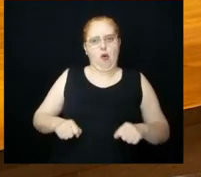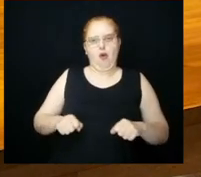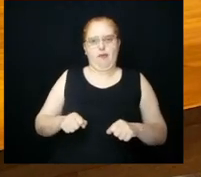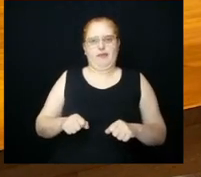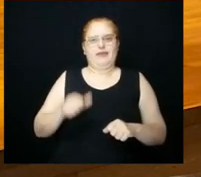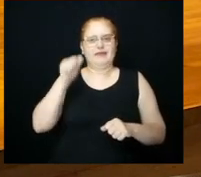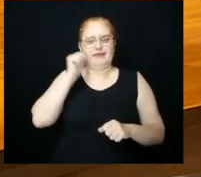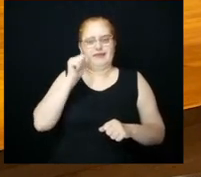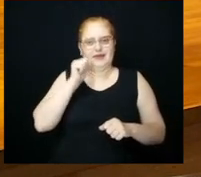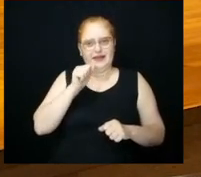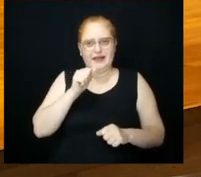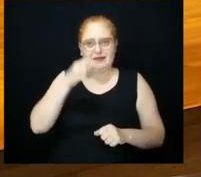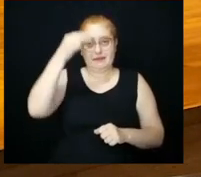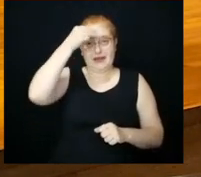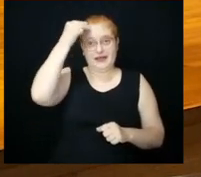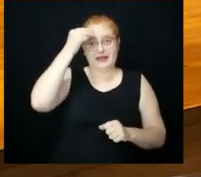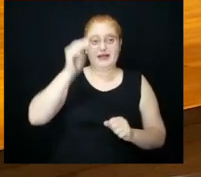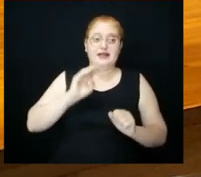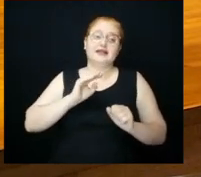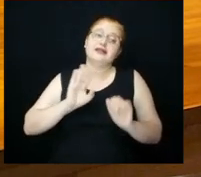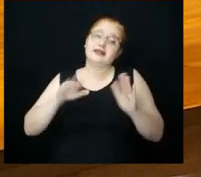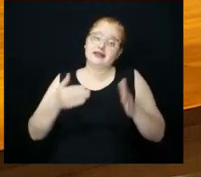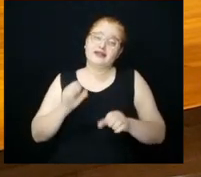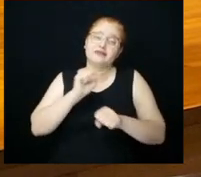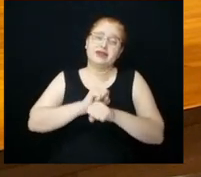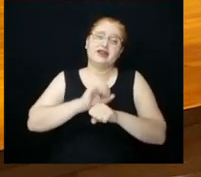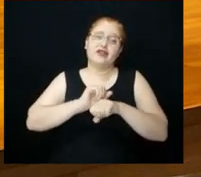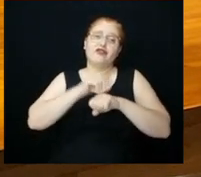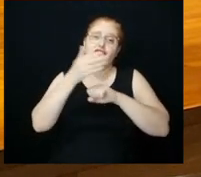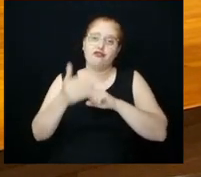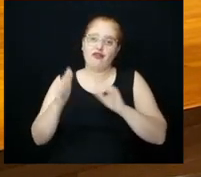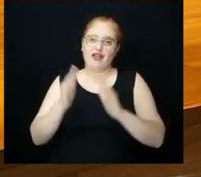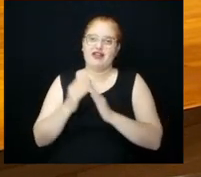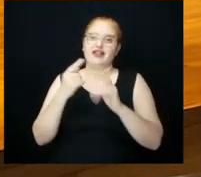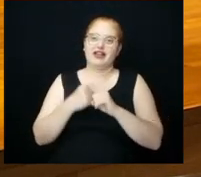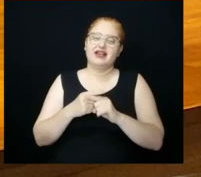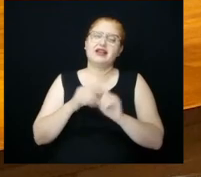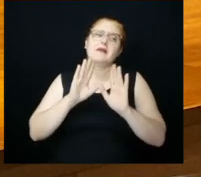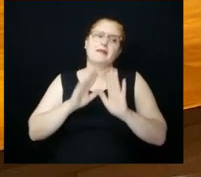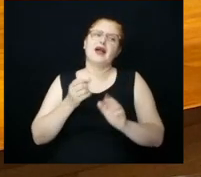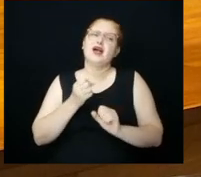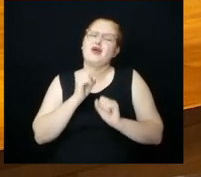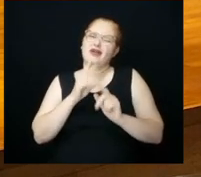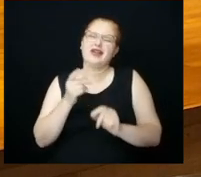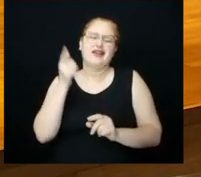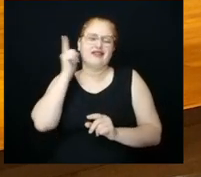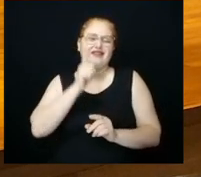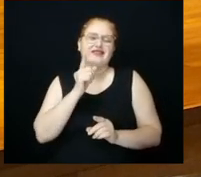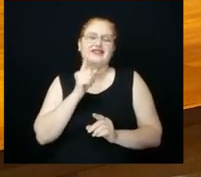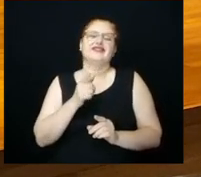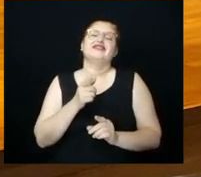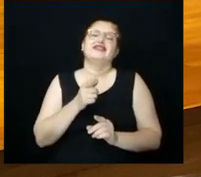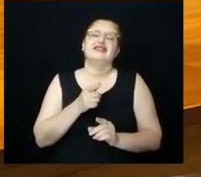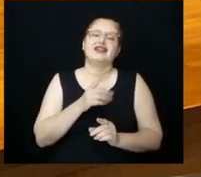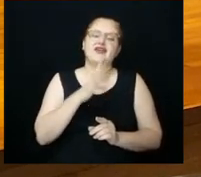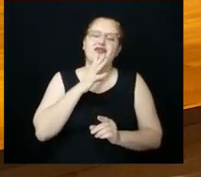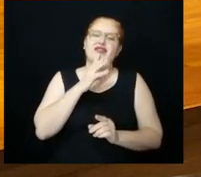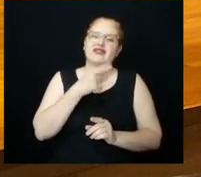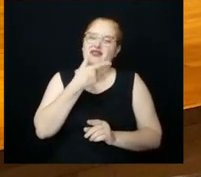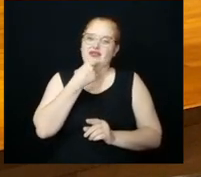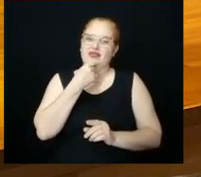missa acabar. Mas graças a Deus, por isso, eu não teria conhecido esse cara. Femelu olhou o